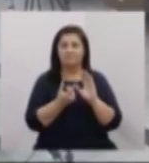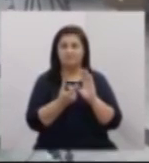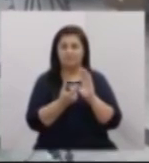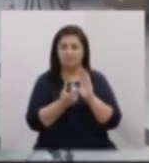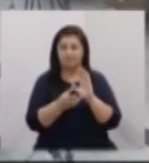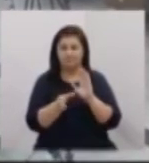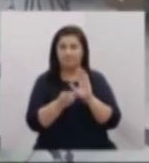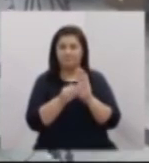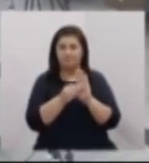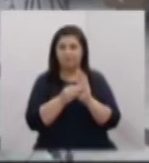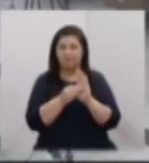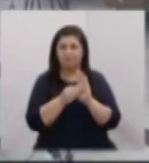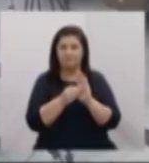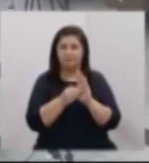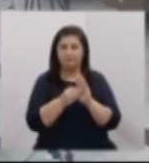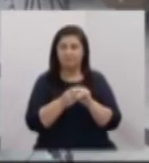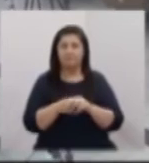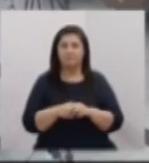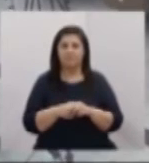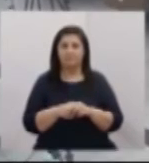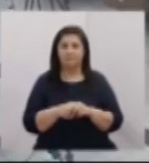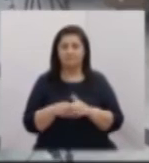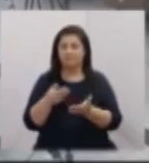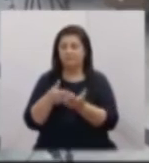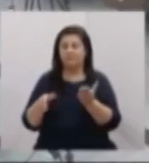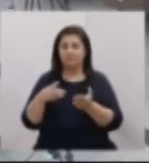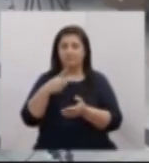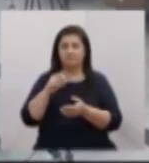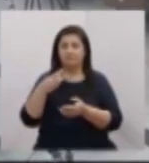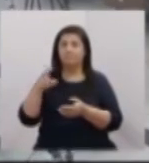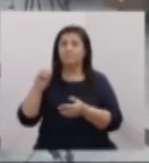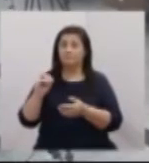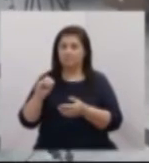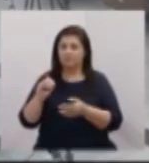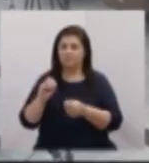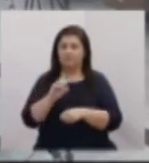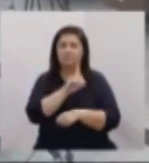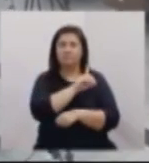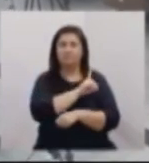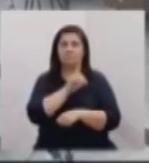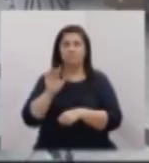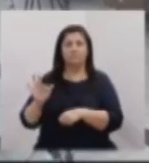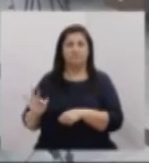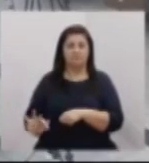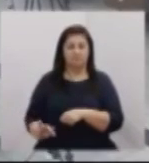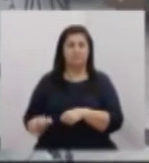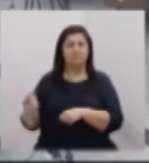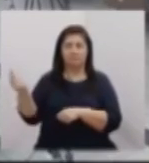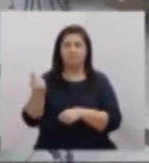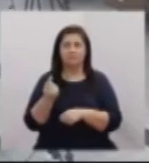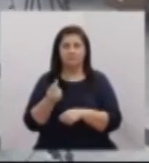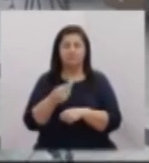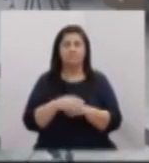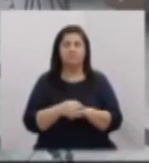essa vacinação, ela chegou em 2020, através do deputado André do Prado. Eu estou aguardando essa emenda, esse desenrolar dessas